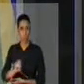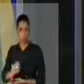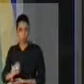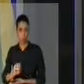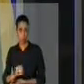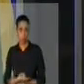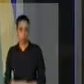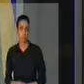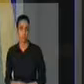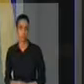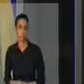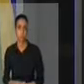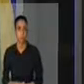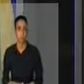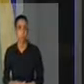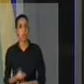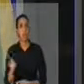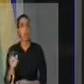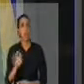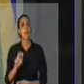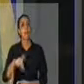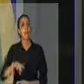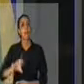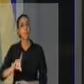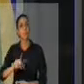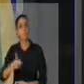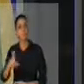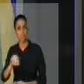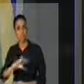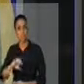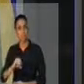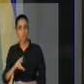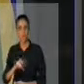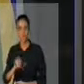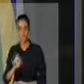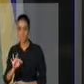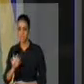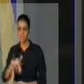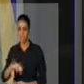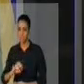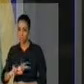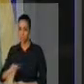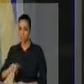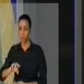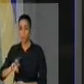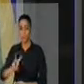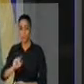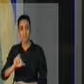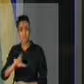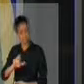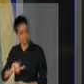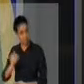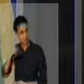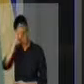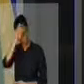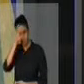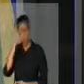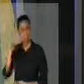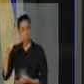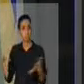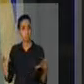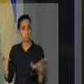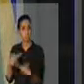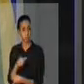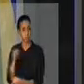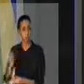Saúde. Na Fundação Cristiano Varela, Hospital do Câncer de Muriaé, hospital acreditado em nível de excelência pela Organização Nacional de